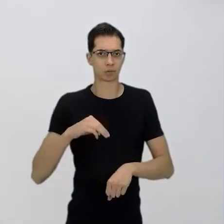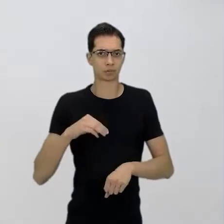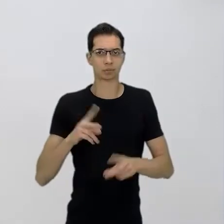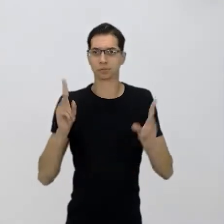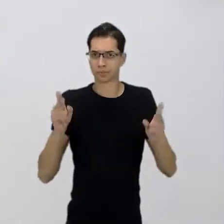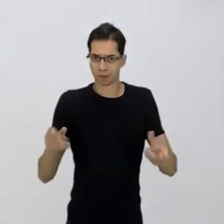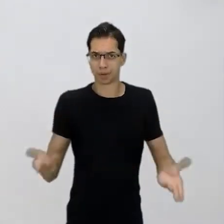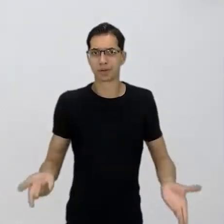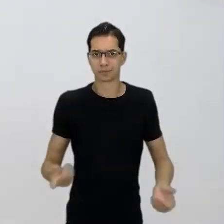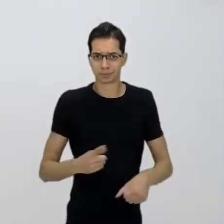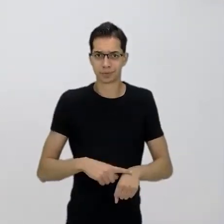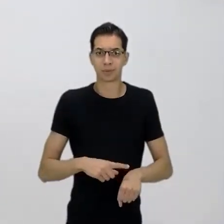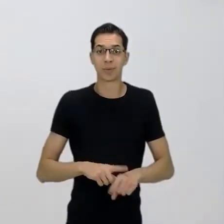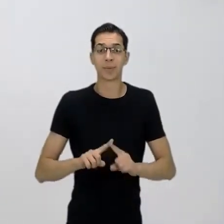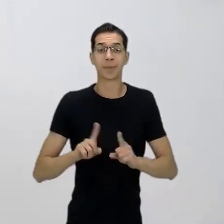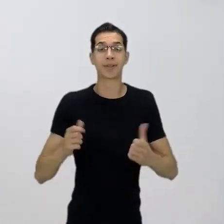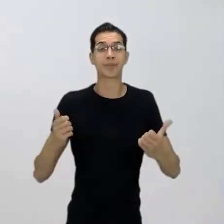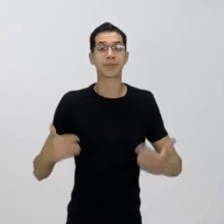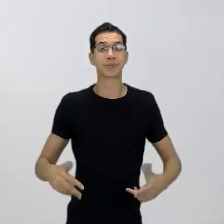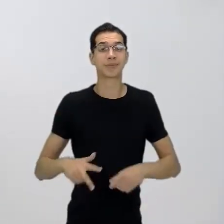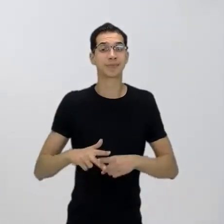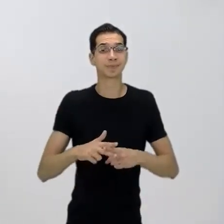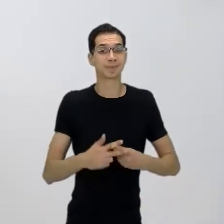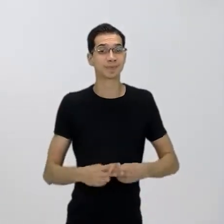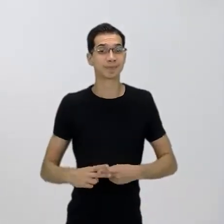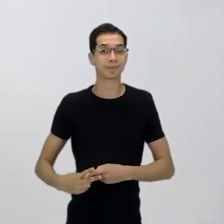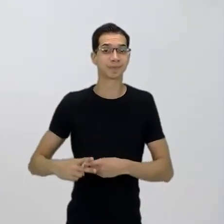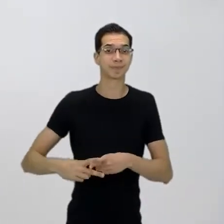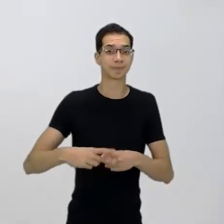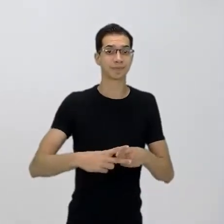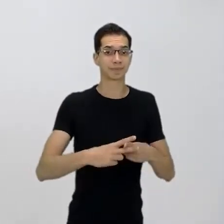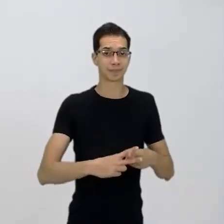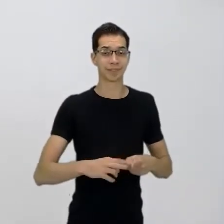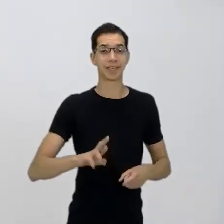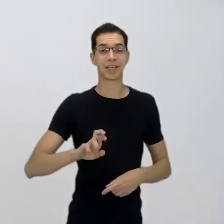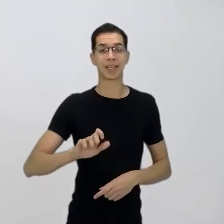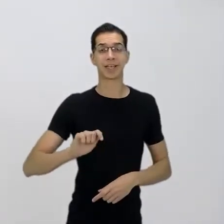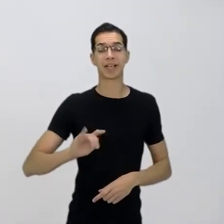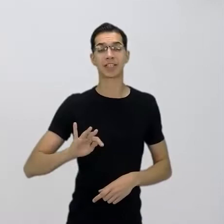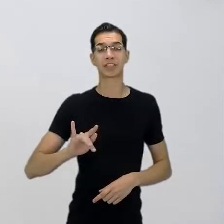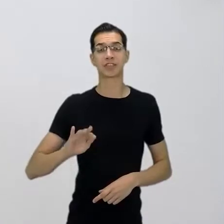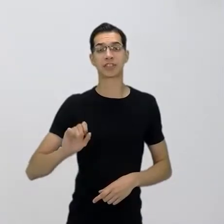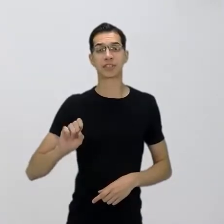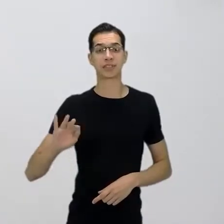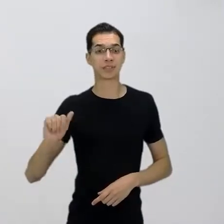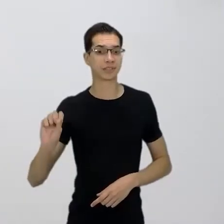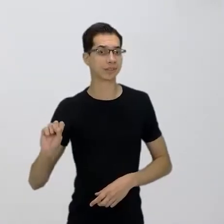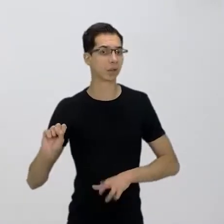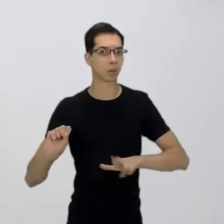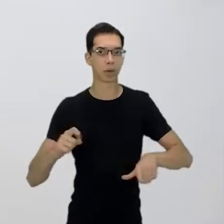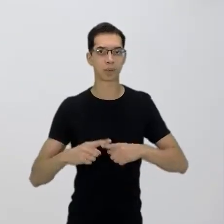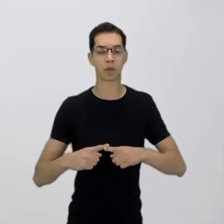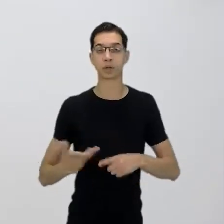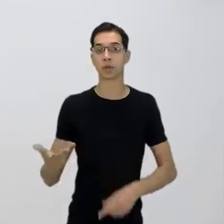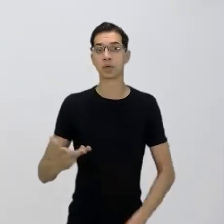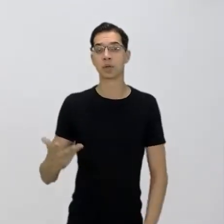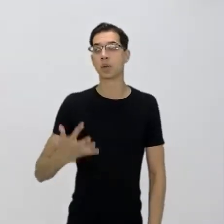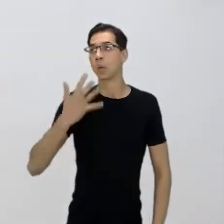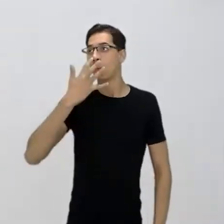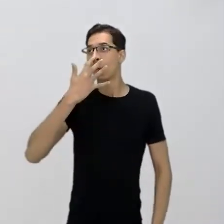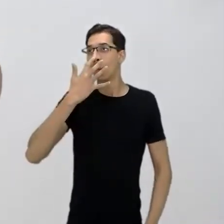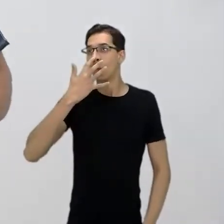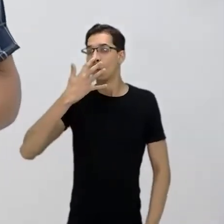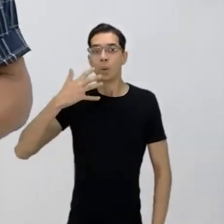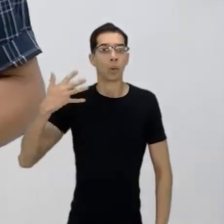está dizendo ali com a mecânica relativística é que as coisas não são bem assim, com velocidades assustadoramente maiores do que as que a